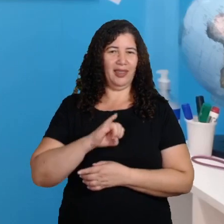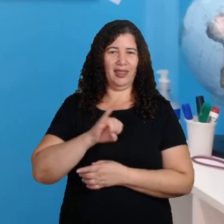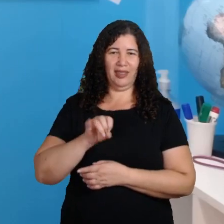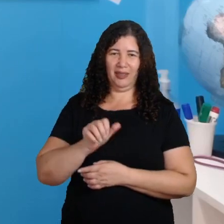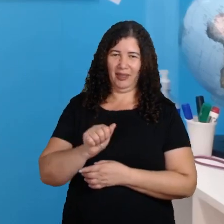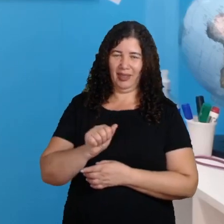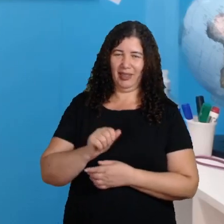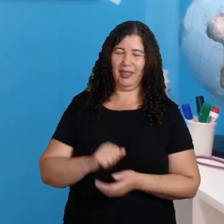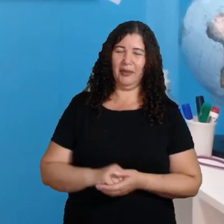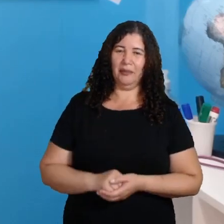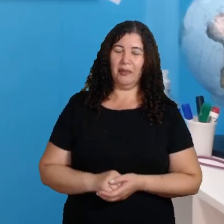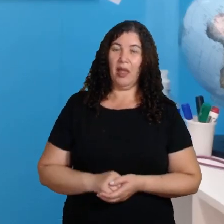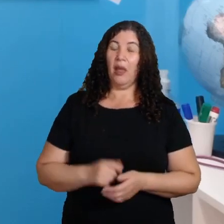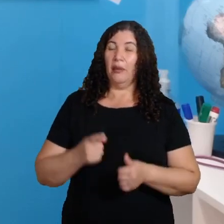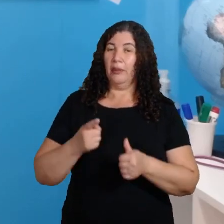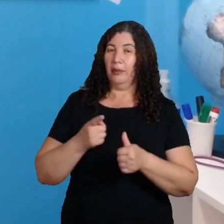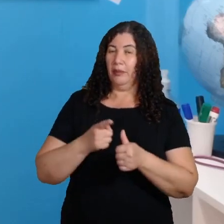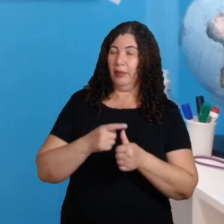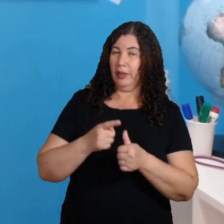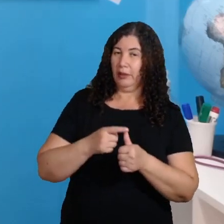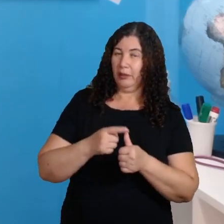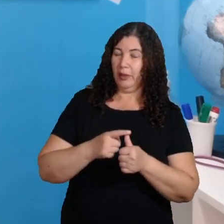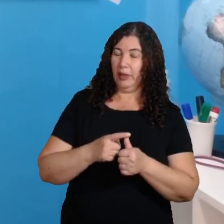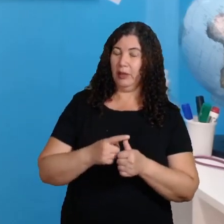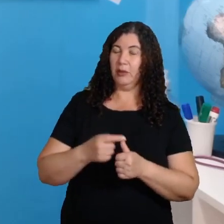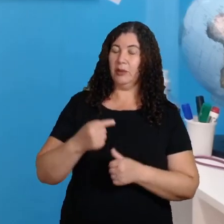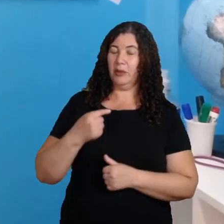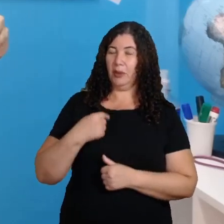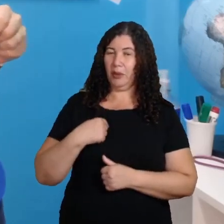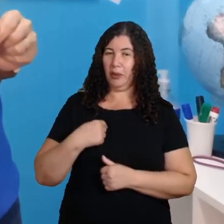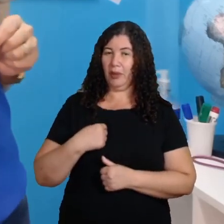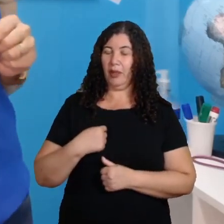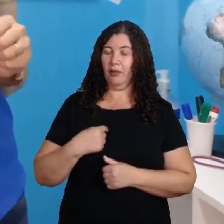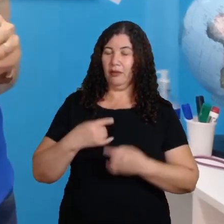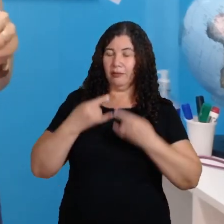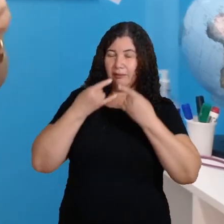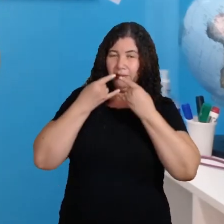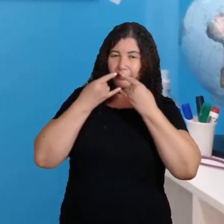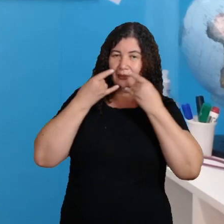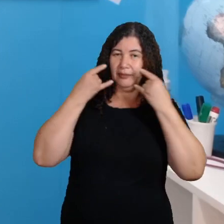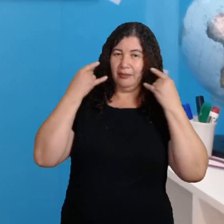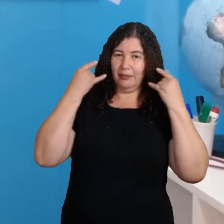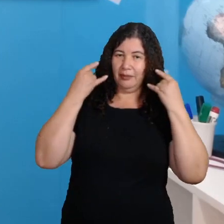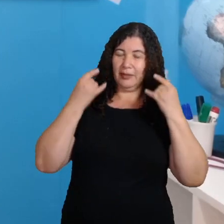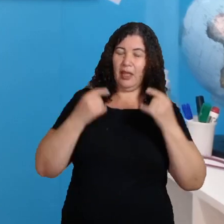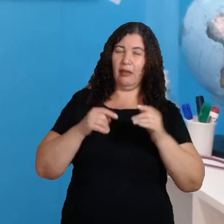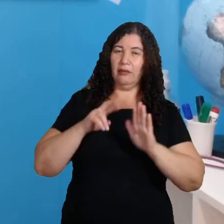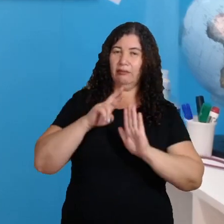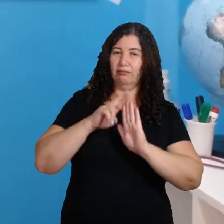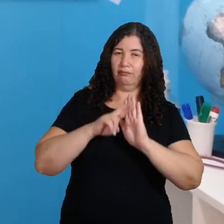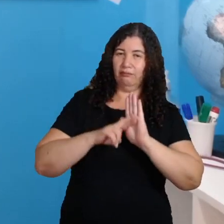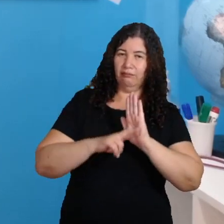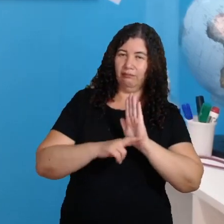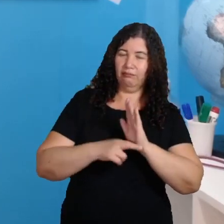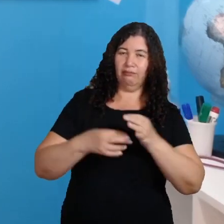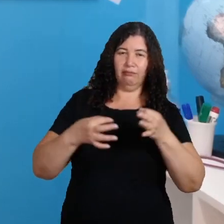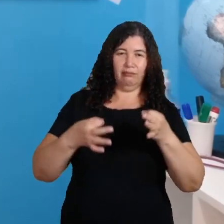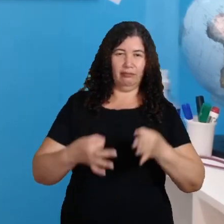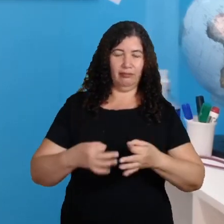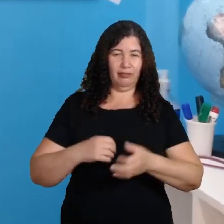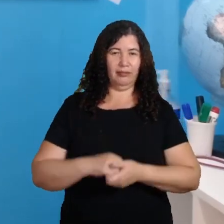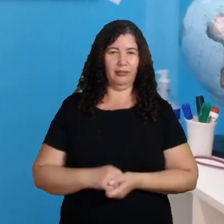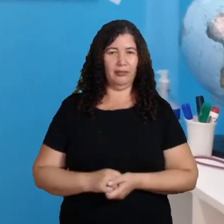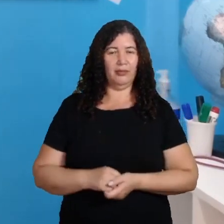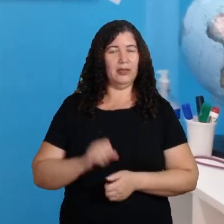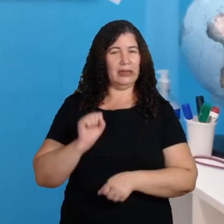No entanto, antes de começarmos, eu vou retirar a minha máscara e fazer a higienização das minhas mãos. Vocês